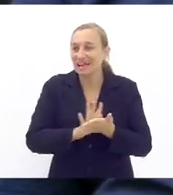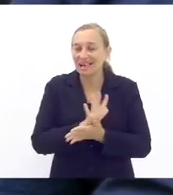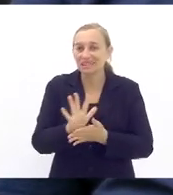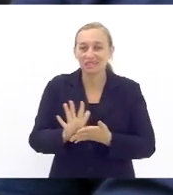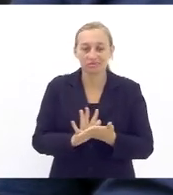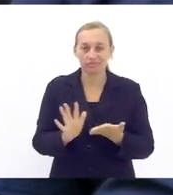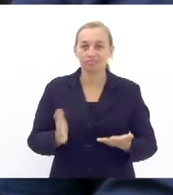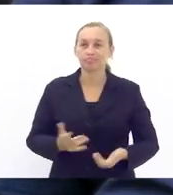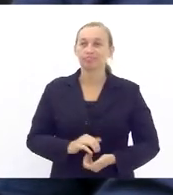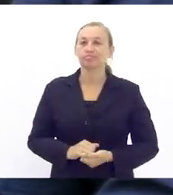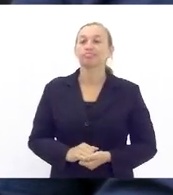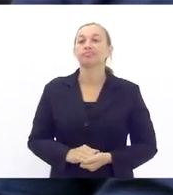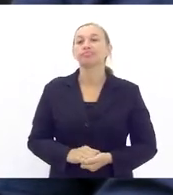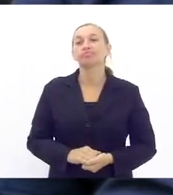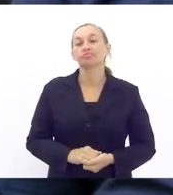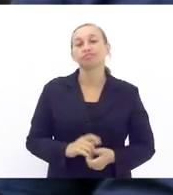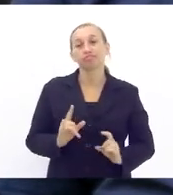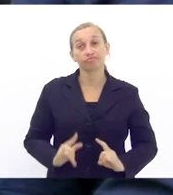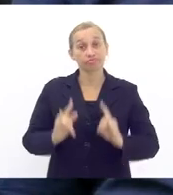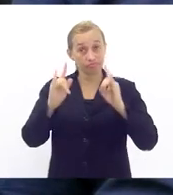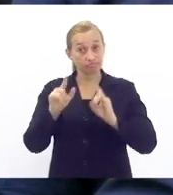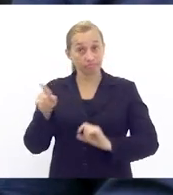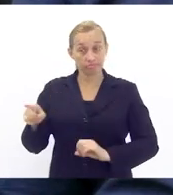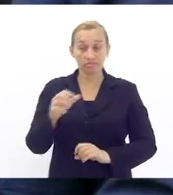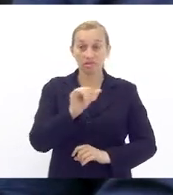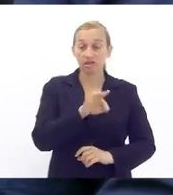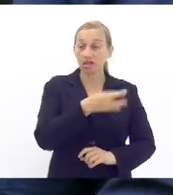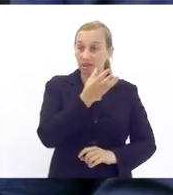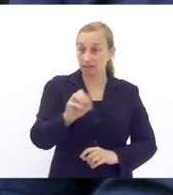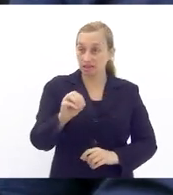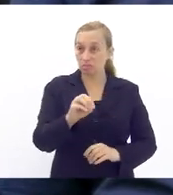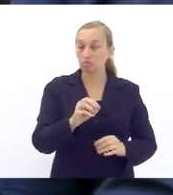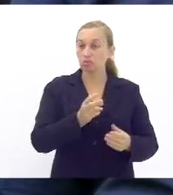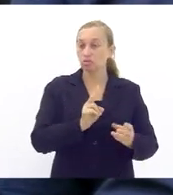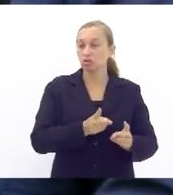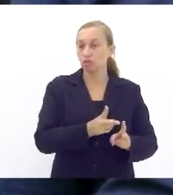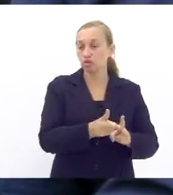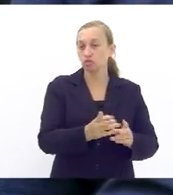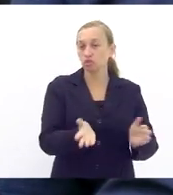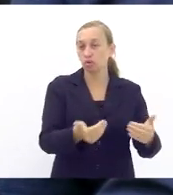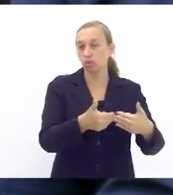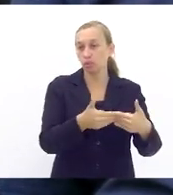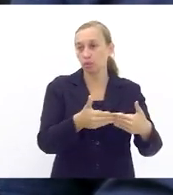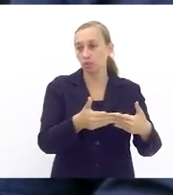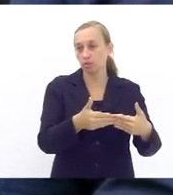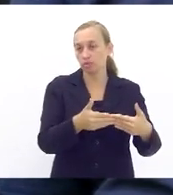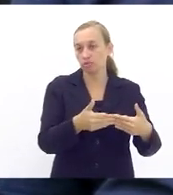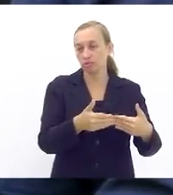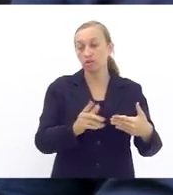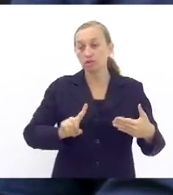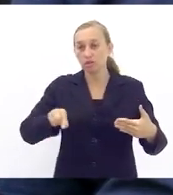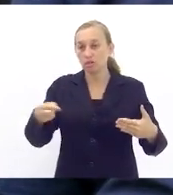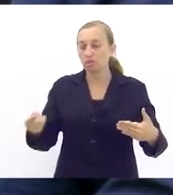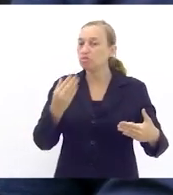é nesse prédio de anexo o casarão continua completamente fechado e é uma outra reivindicação também para o